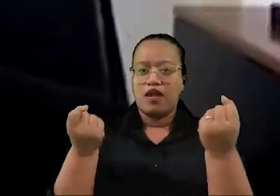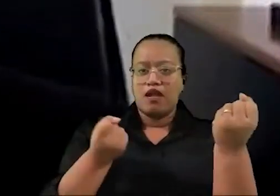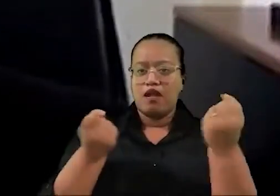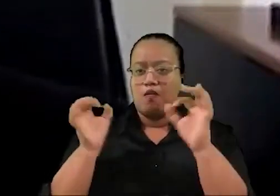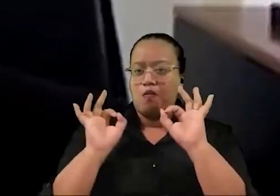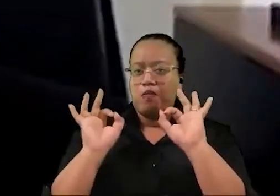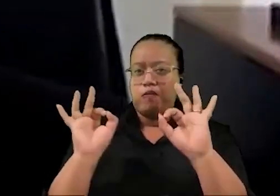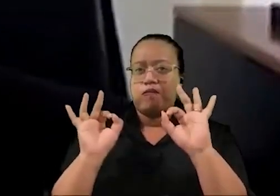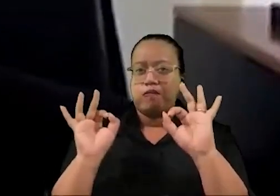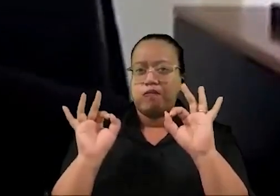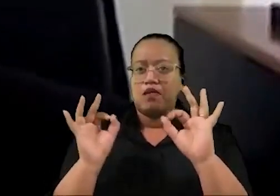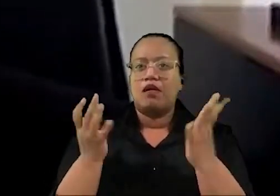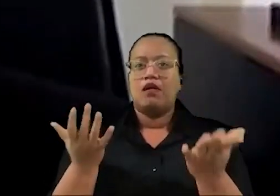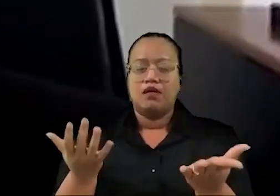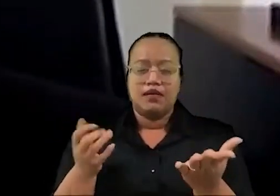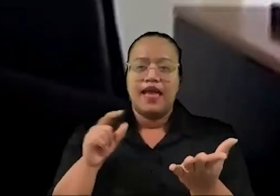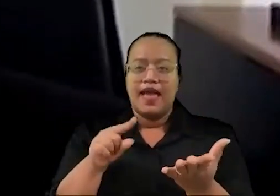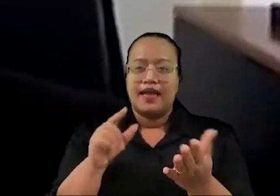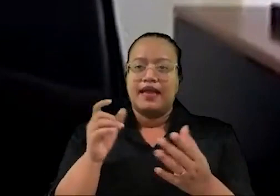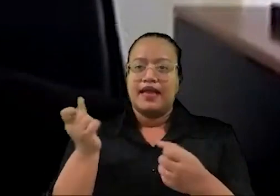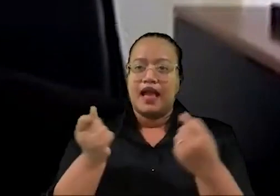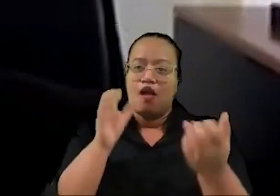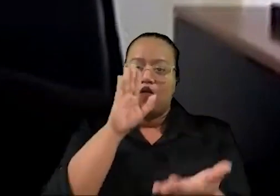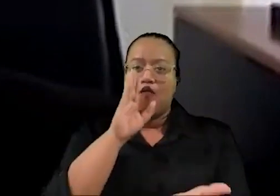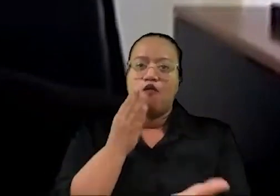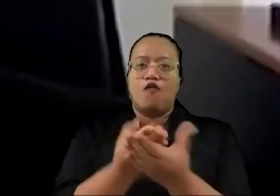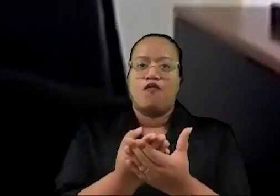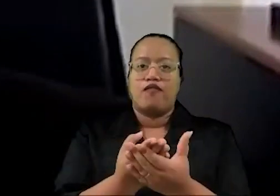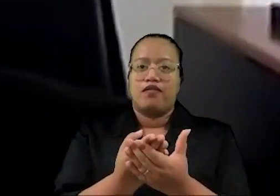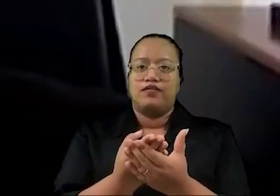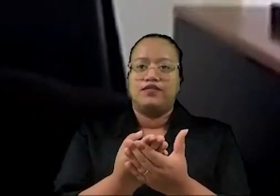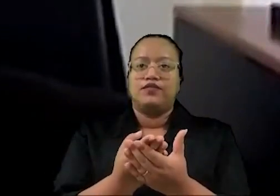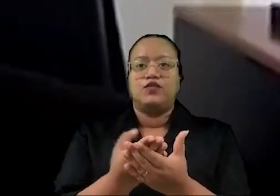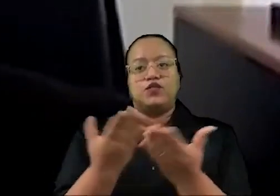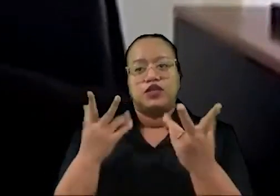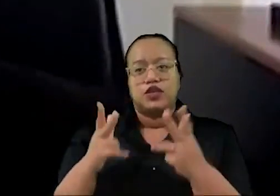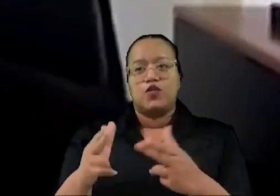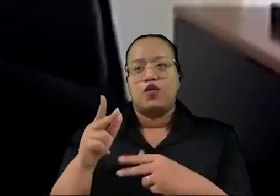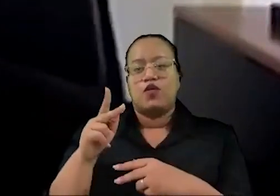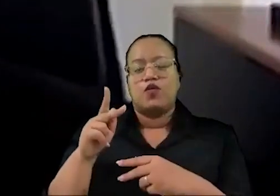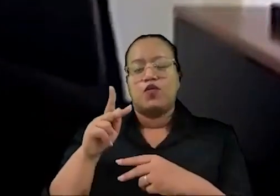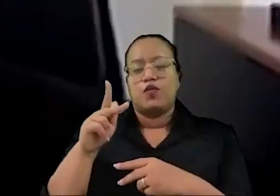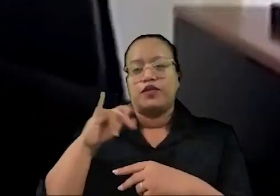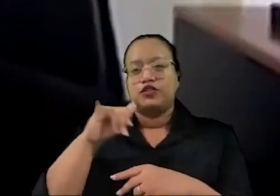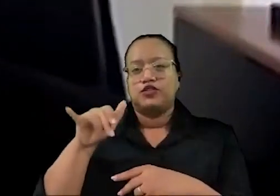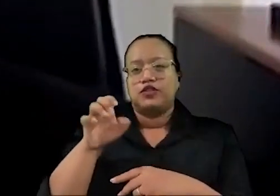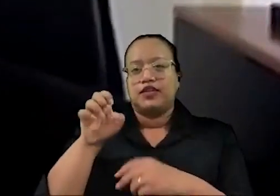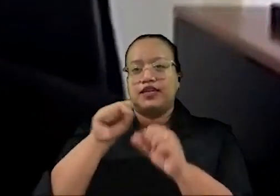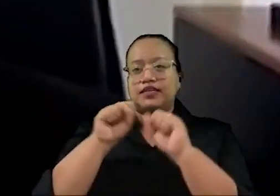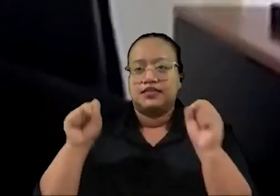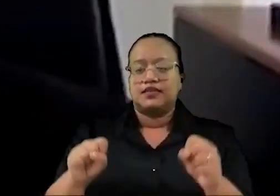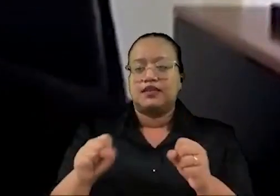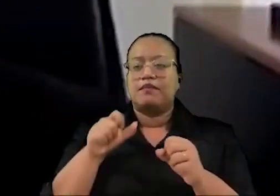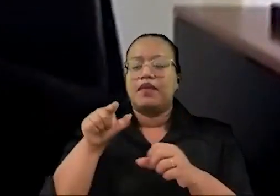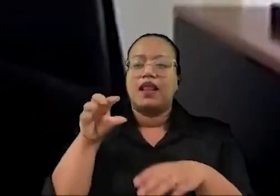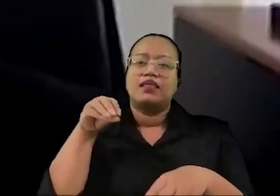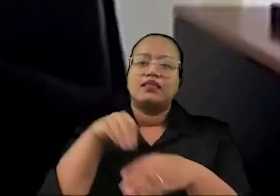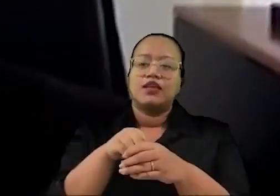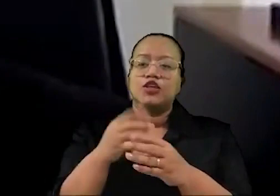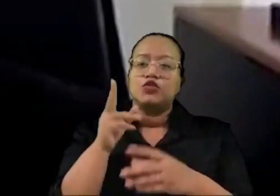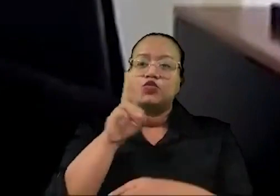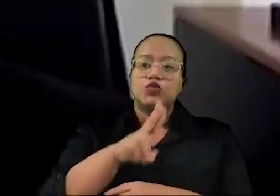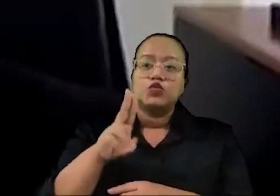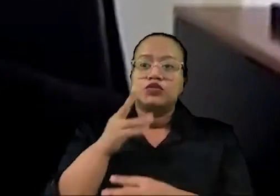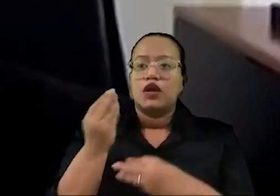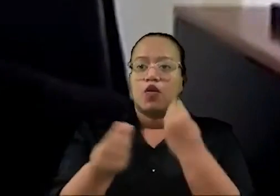muitas opcionais de luxo. Só que a gente precisa conhecer como utilizar. E a ideia que a gente tem feito aqui na primeira região,